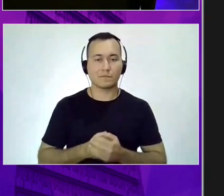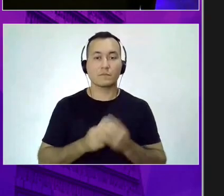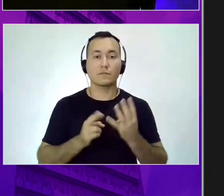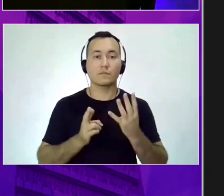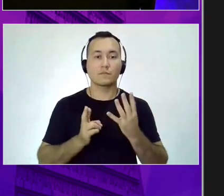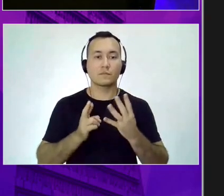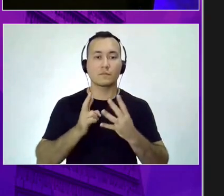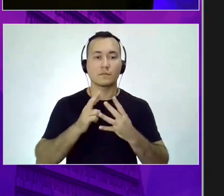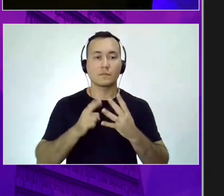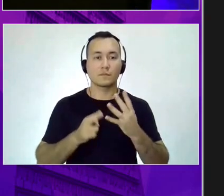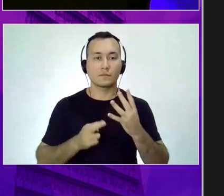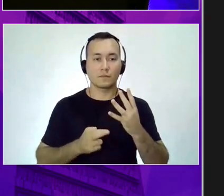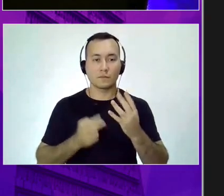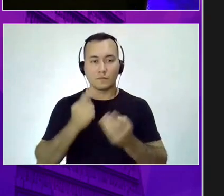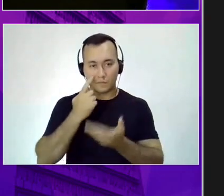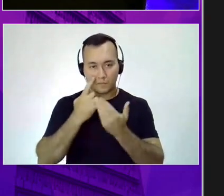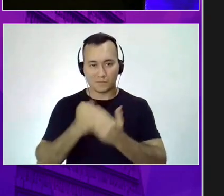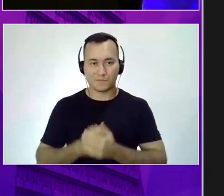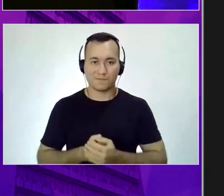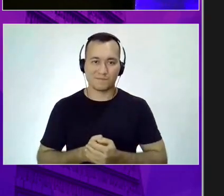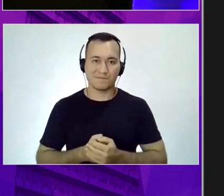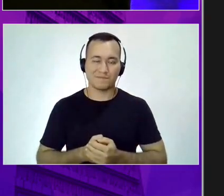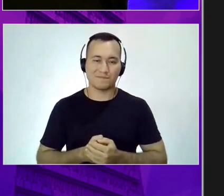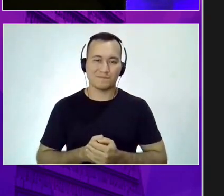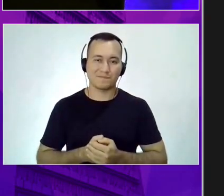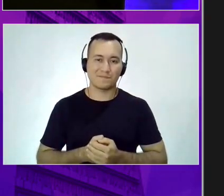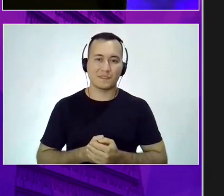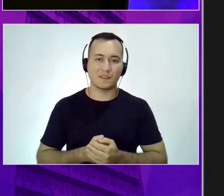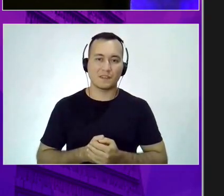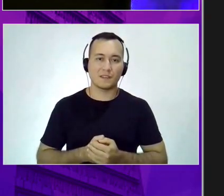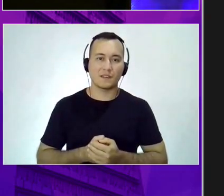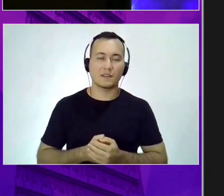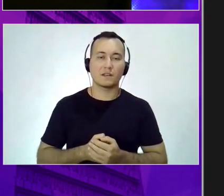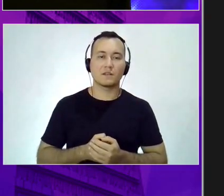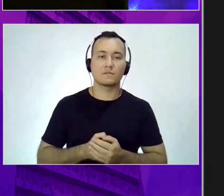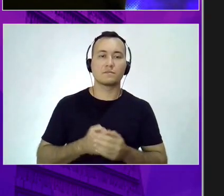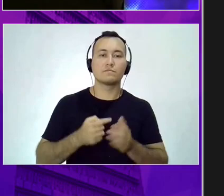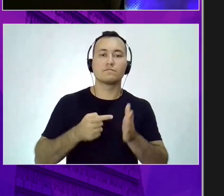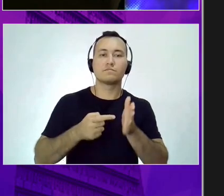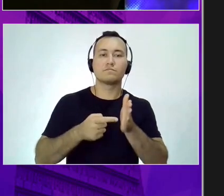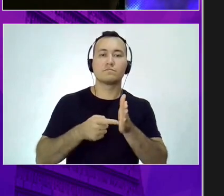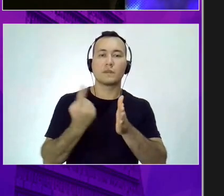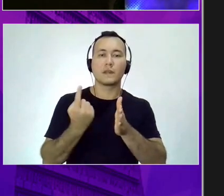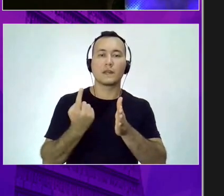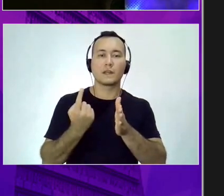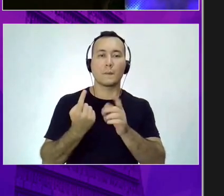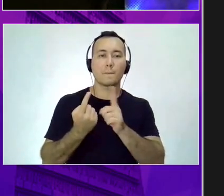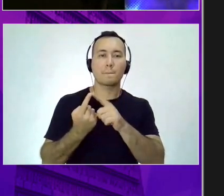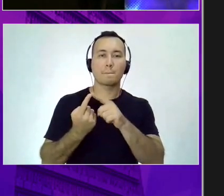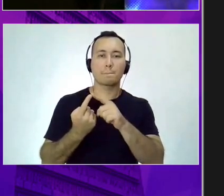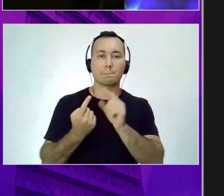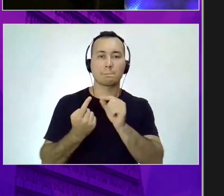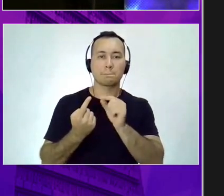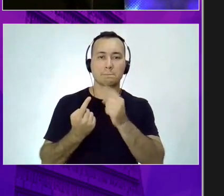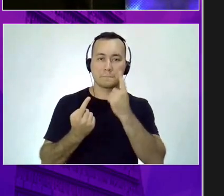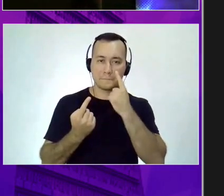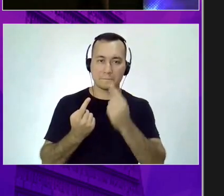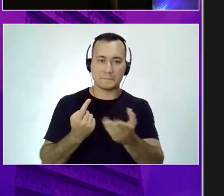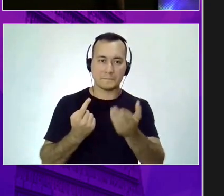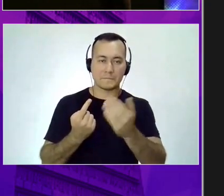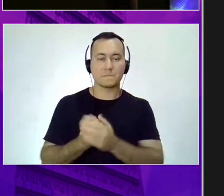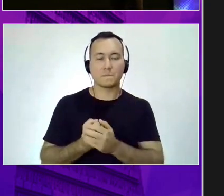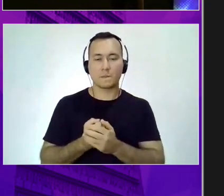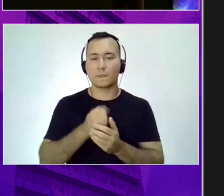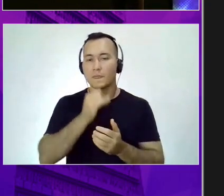verem. Essa primeira referência, tá, ela tem ali num ponto central toda a parte de processamento do meu